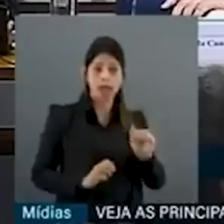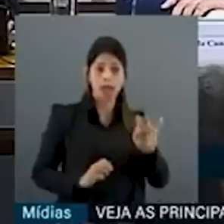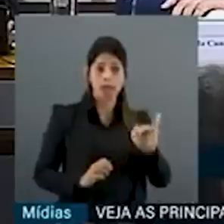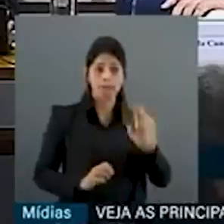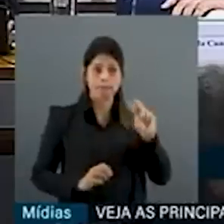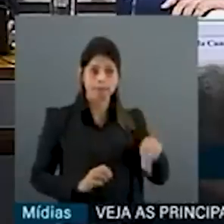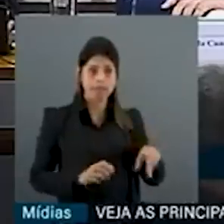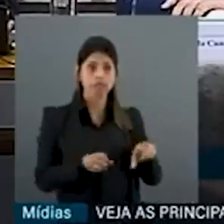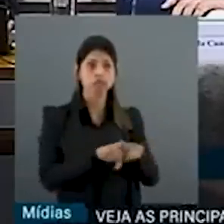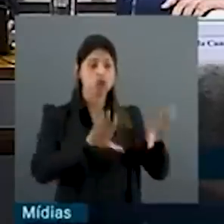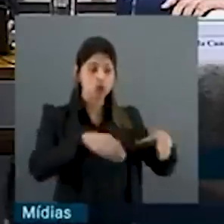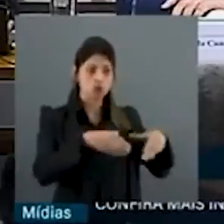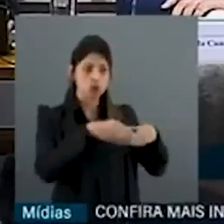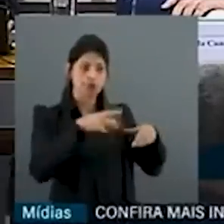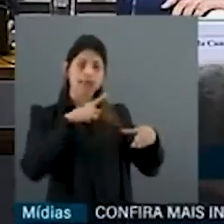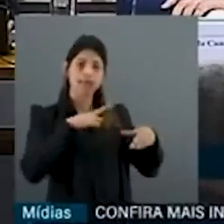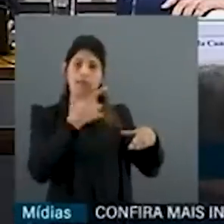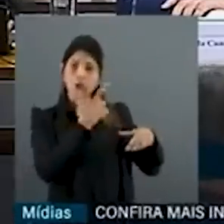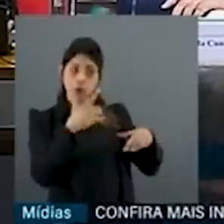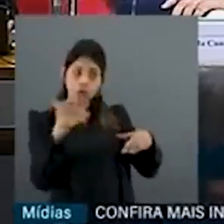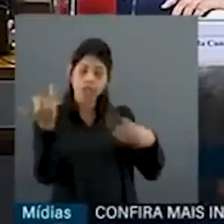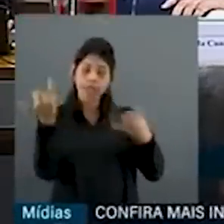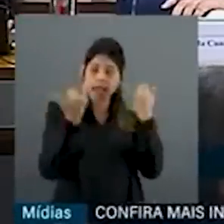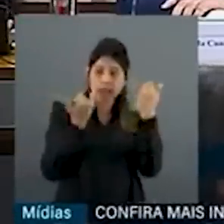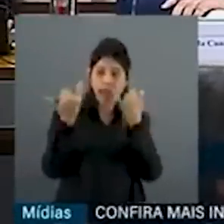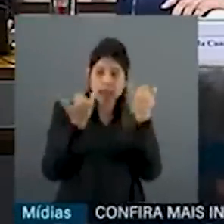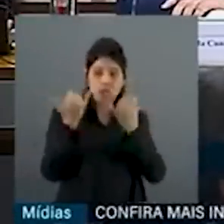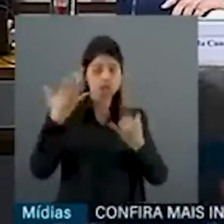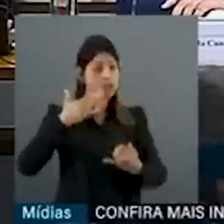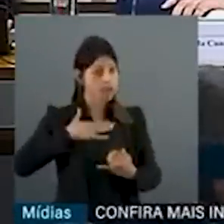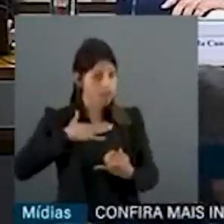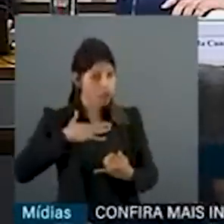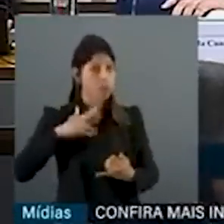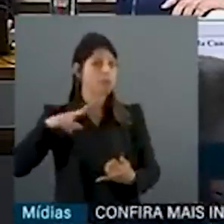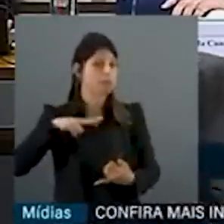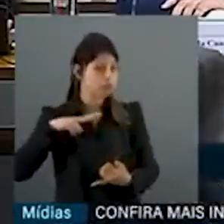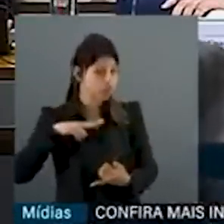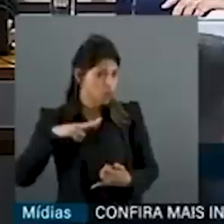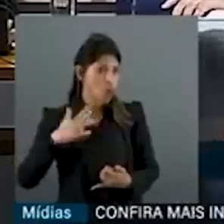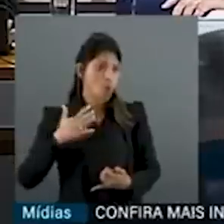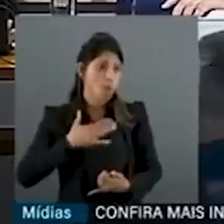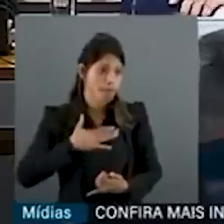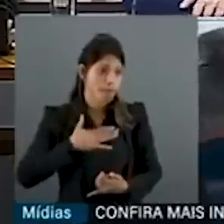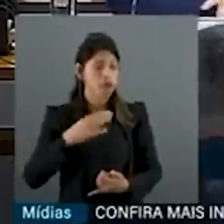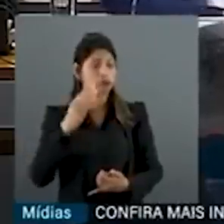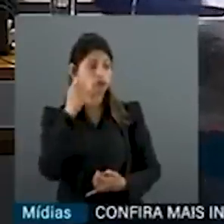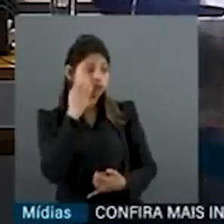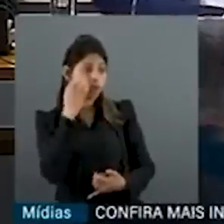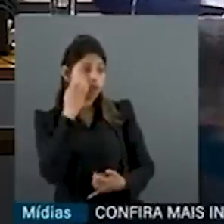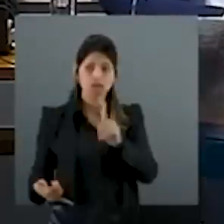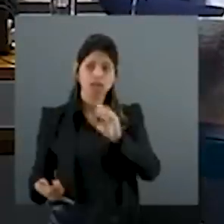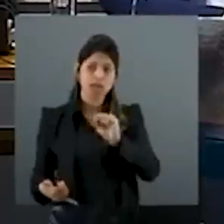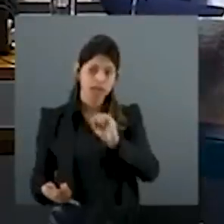ali também os alertas encaminhados por mim pessoalmente, pelo meu telefone, para o ministro-chefe do